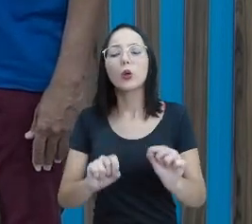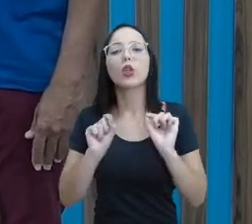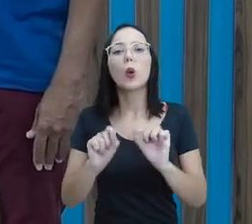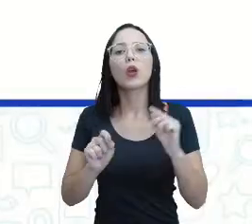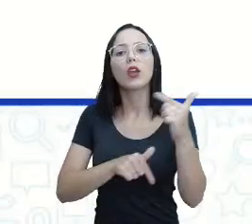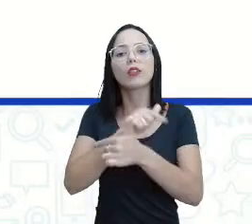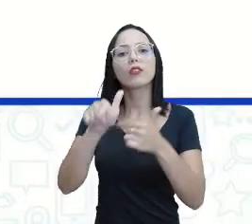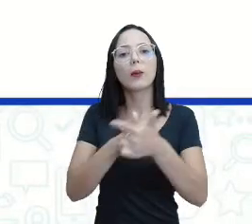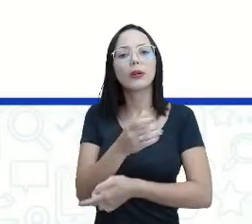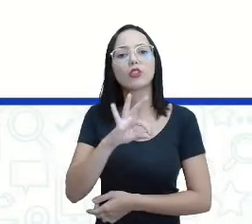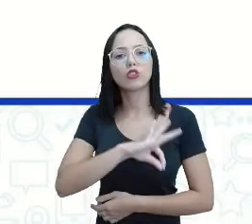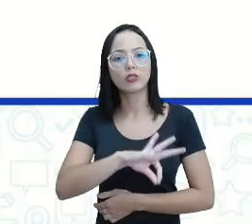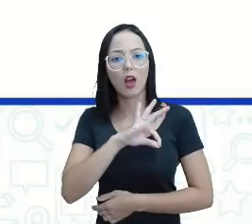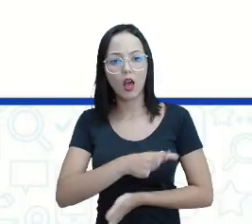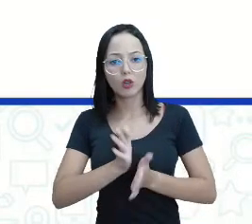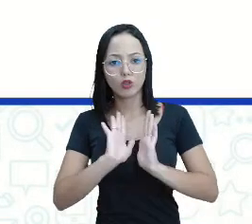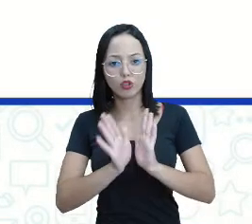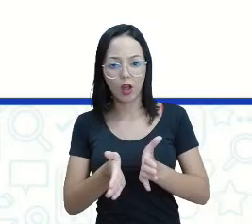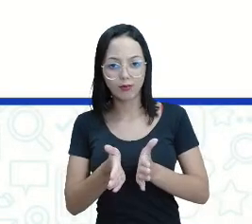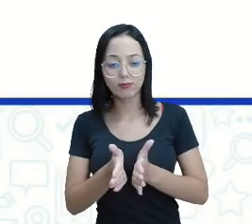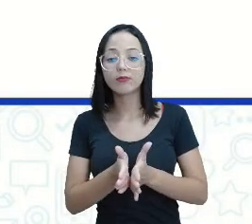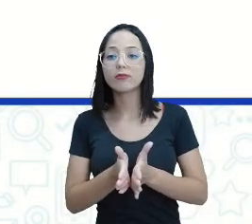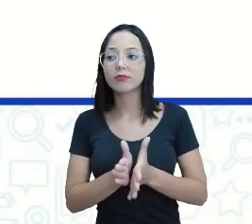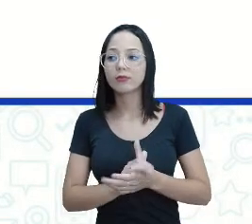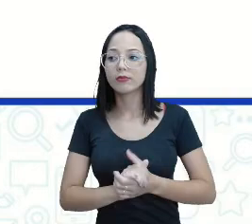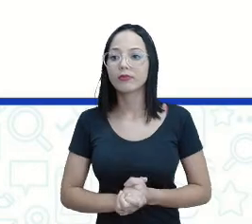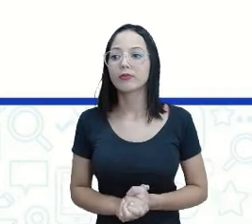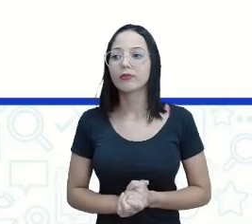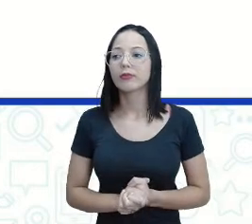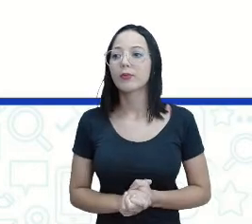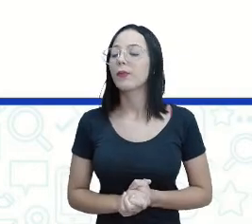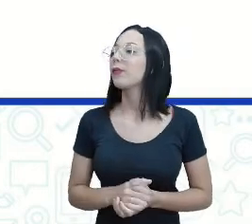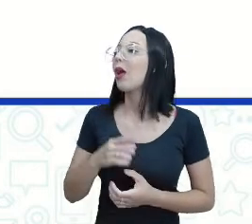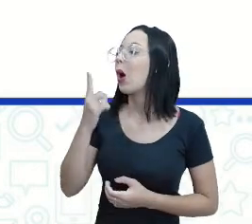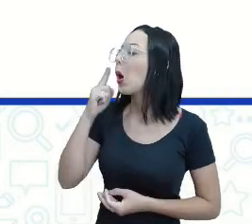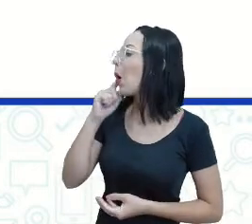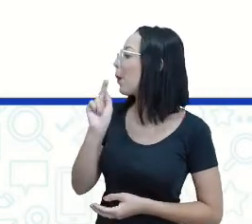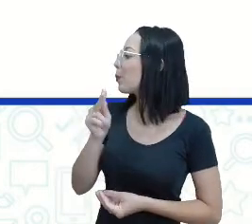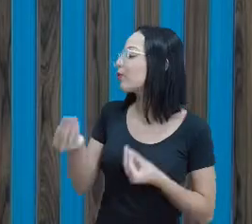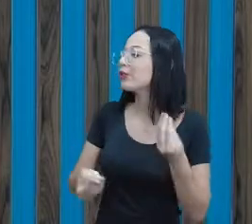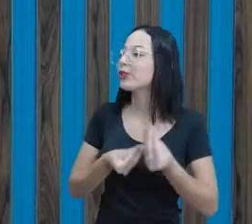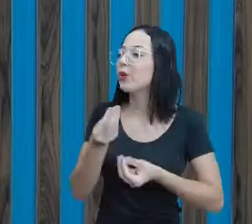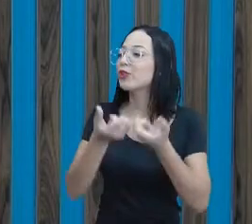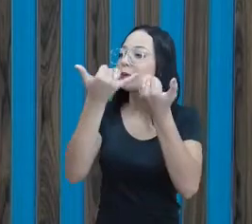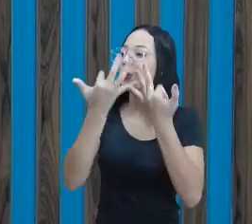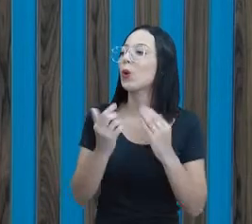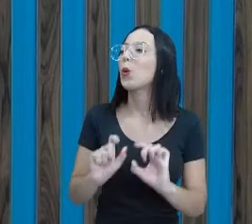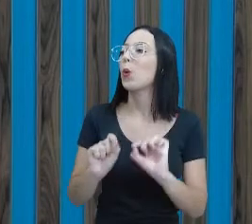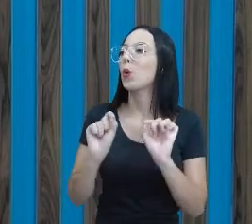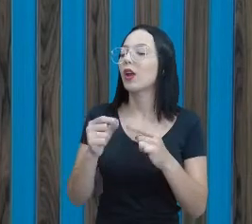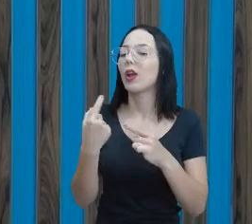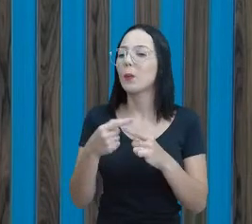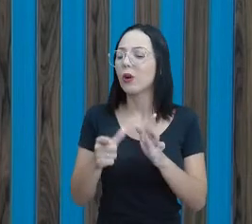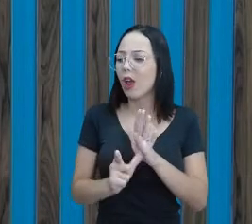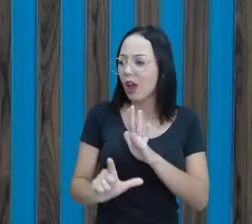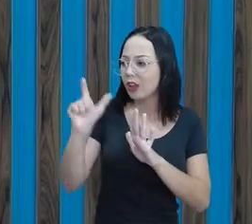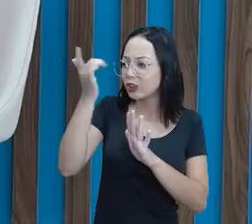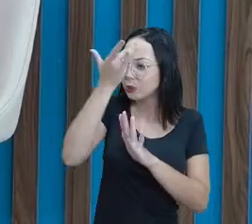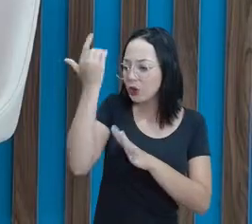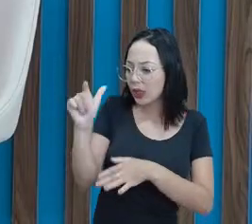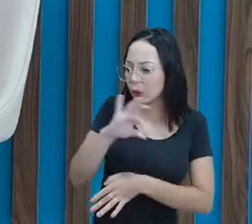da trabalhadores assalariados. Professor Gilson, então foi isso que o senhor disse, antigamente o pessoal trabalhava para receber dinheiro, não